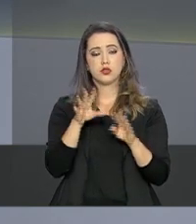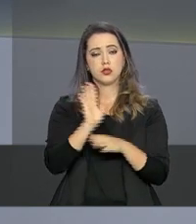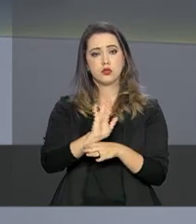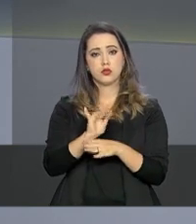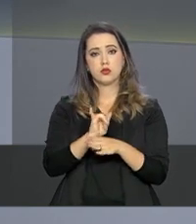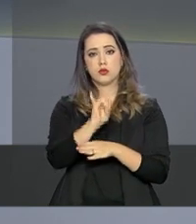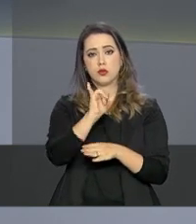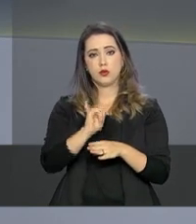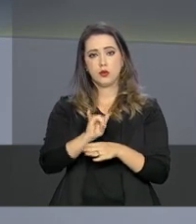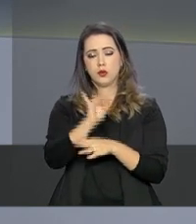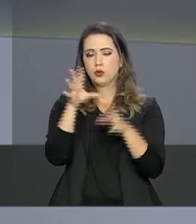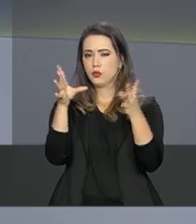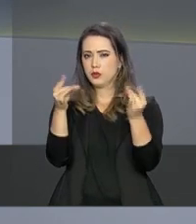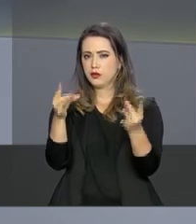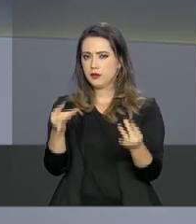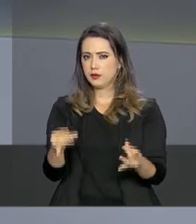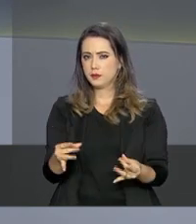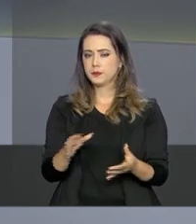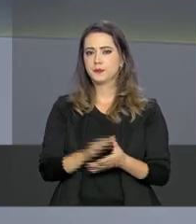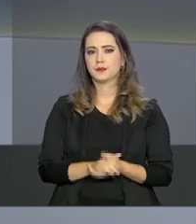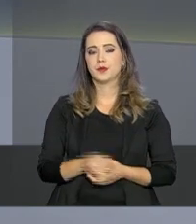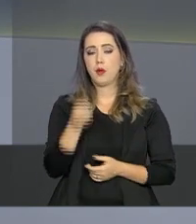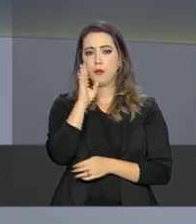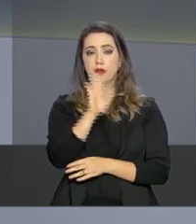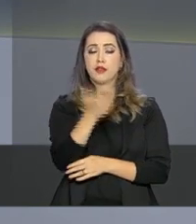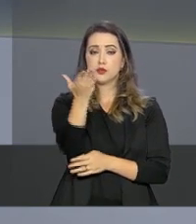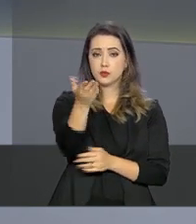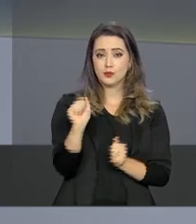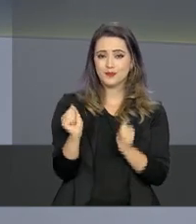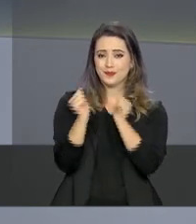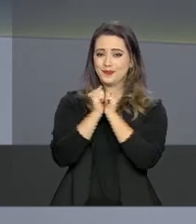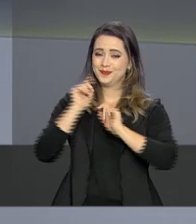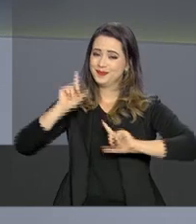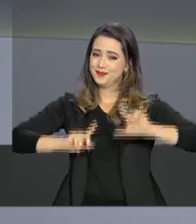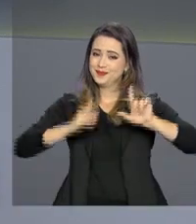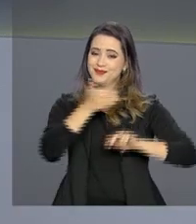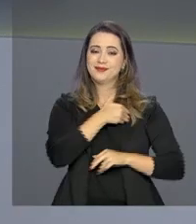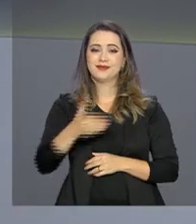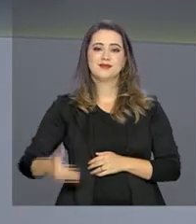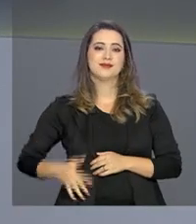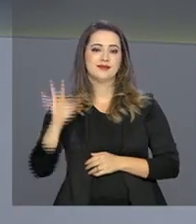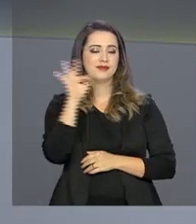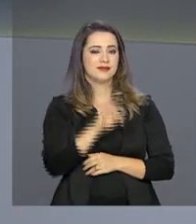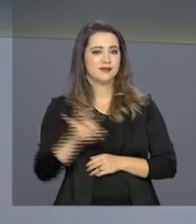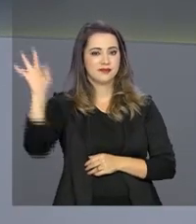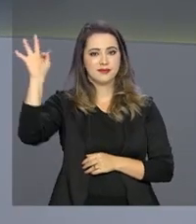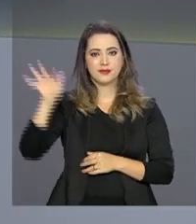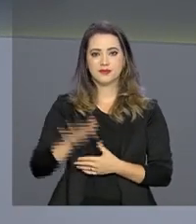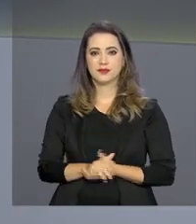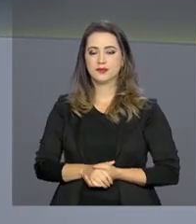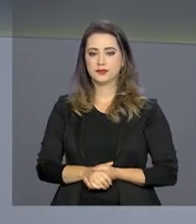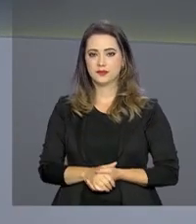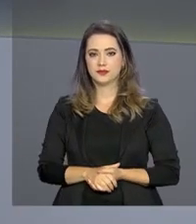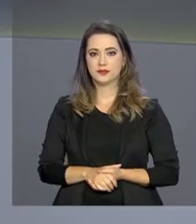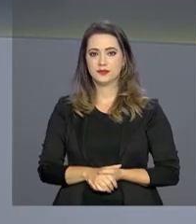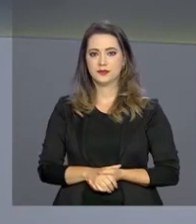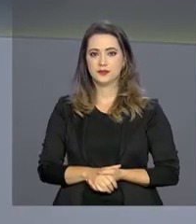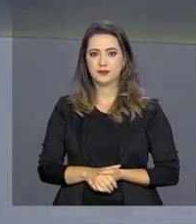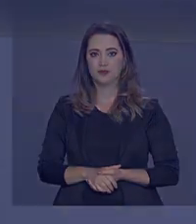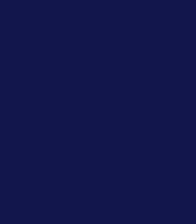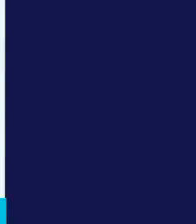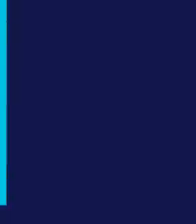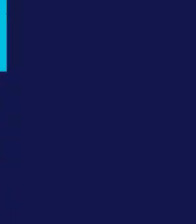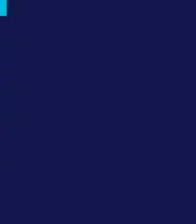disponíveis em nosso canal no youtube uma ótima tarde pra você e continue com a gente aqui na nbr a tv do governo federal